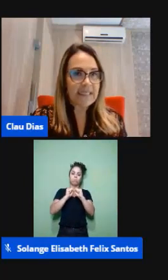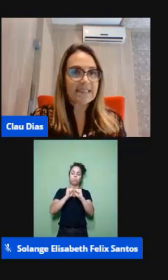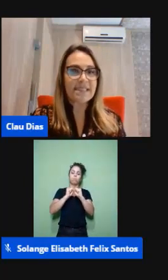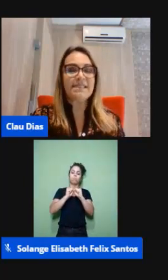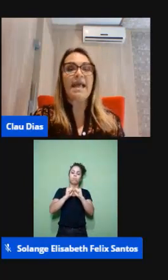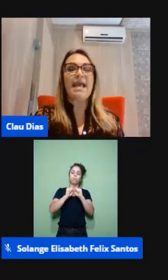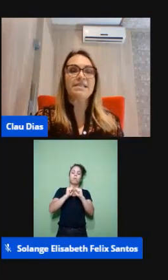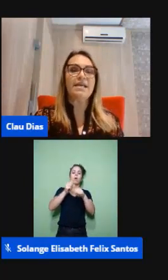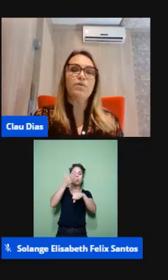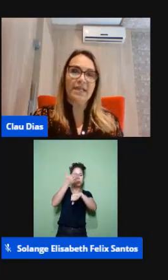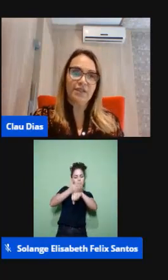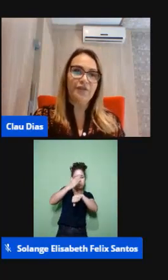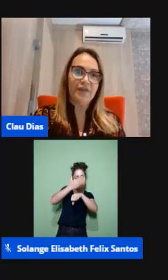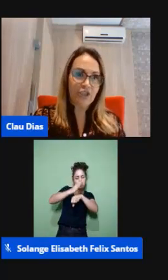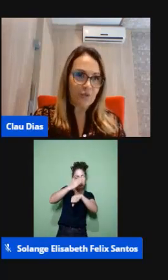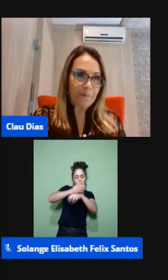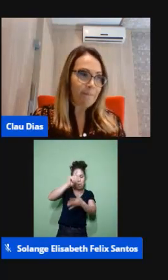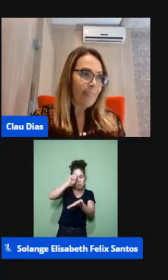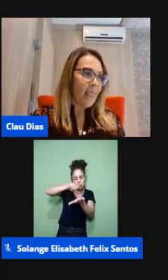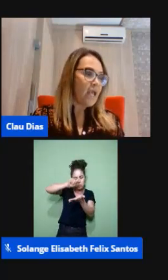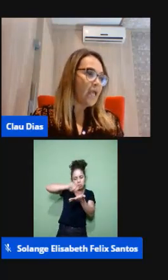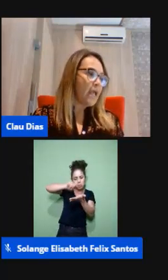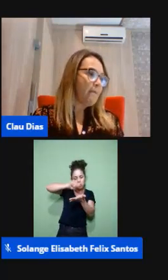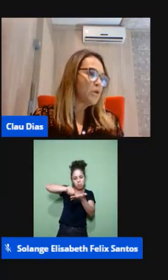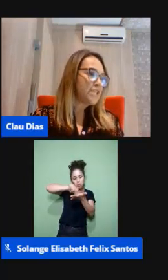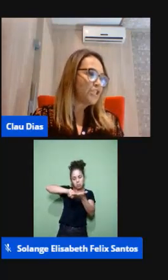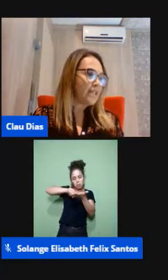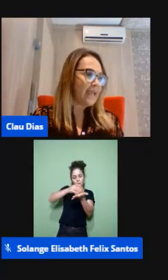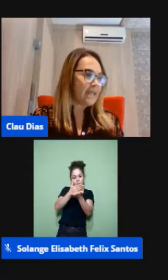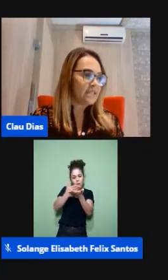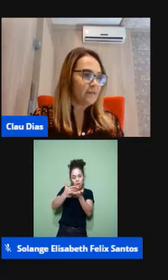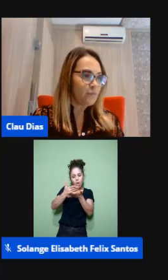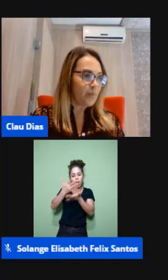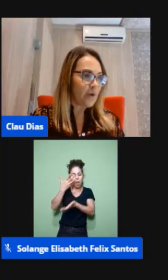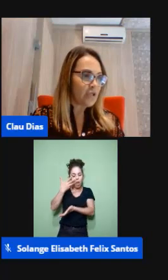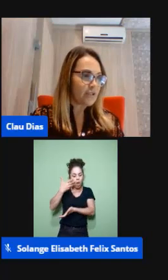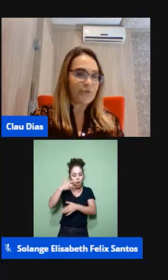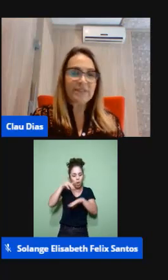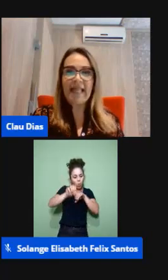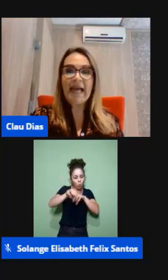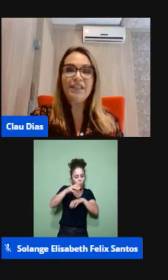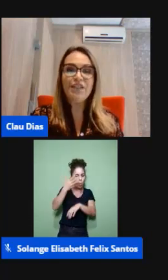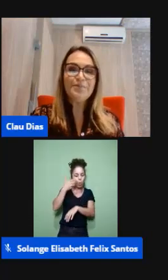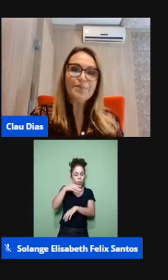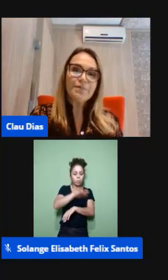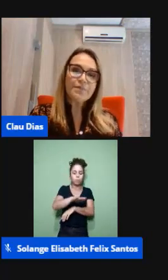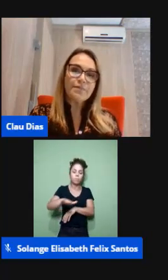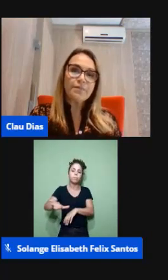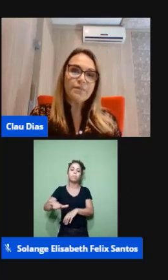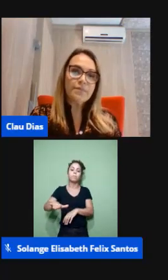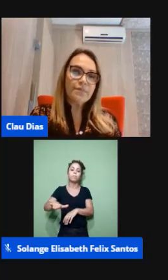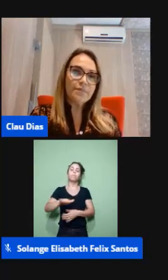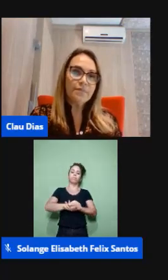escrita com as crianças desde a educação infantil. Por gentileza, o próximo slide.